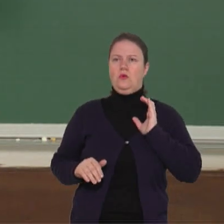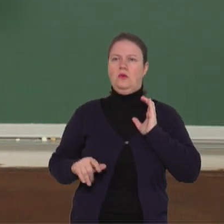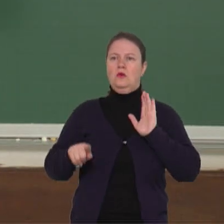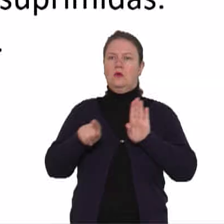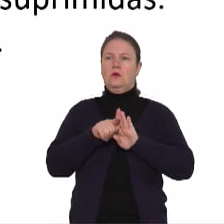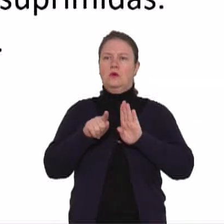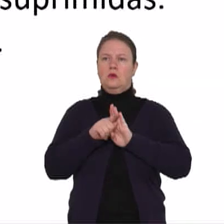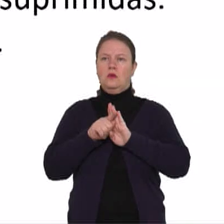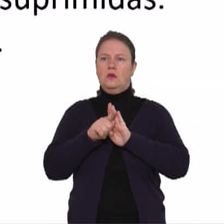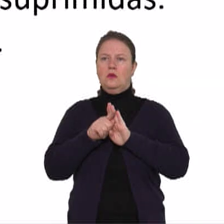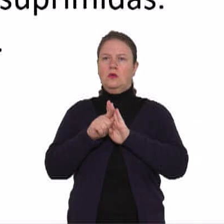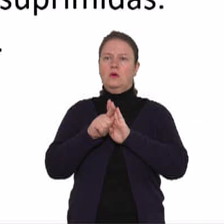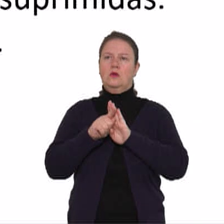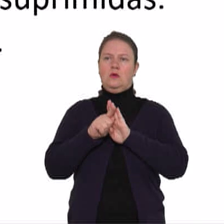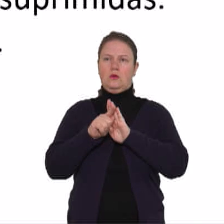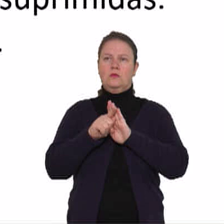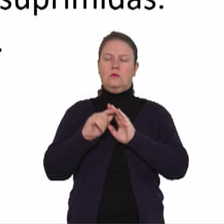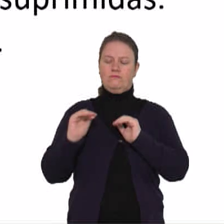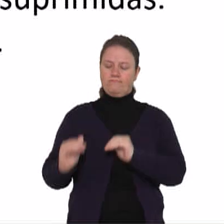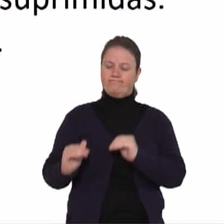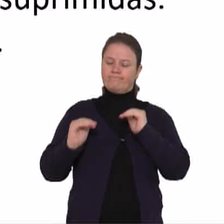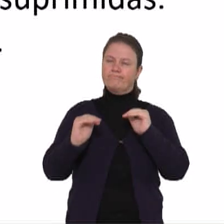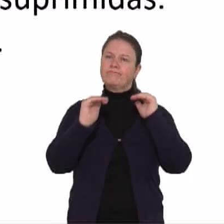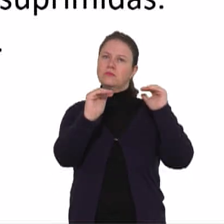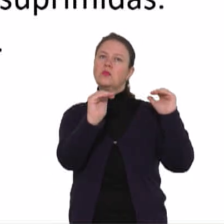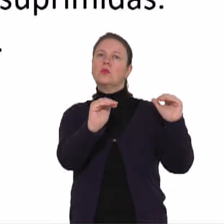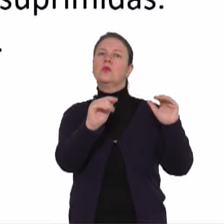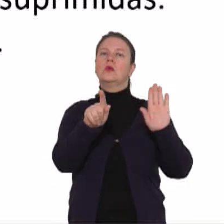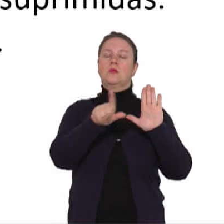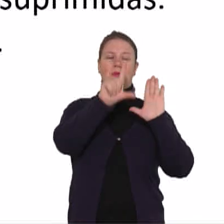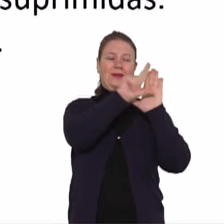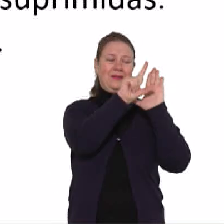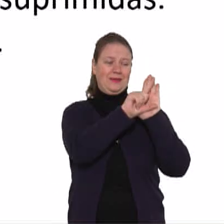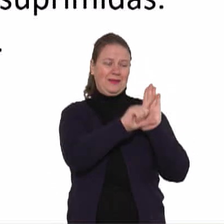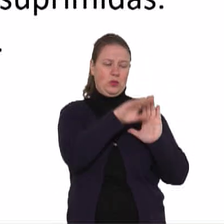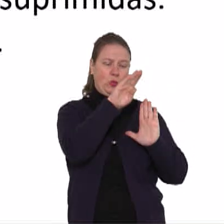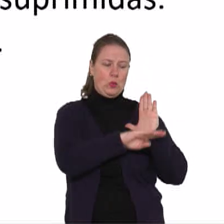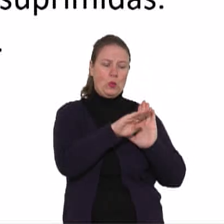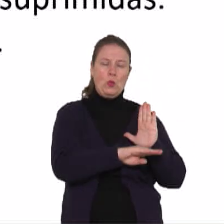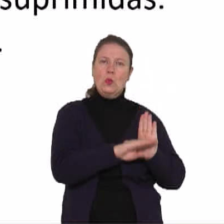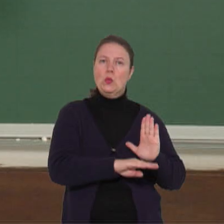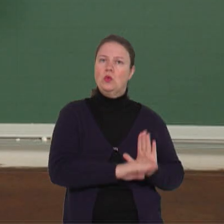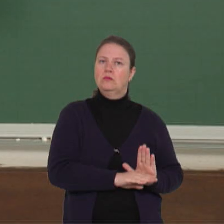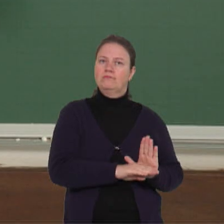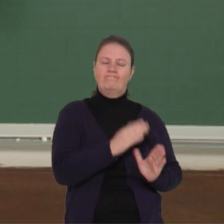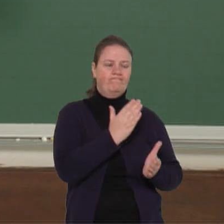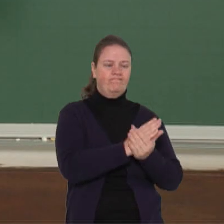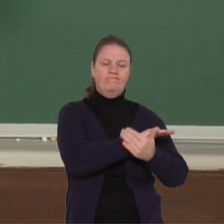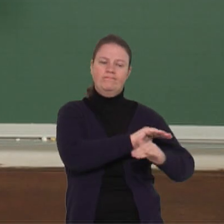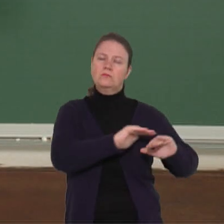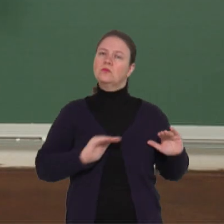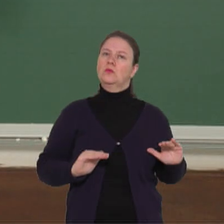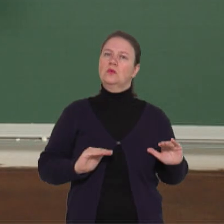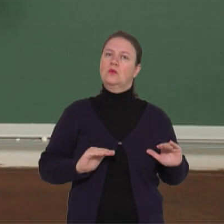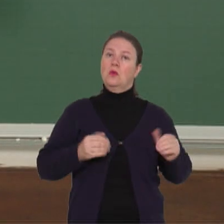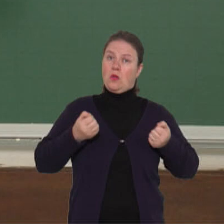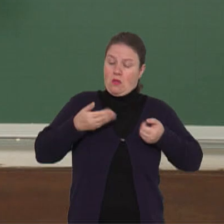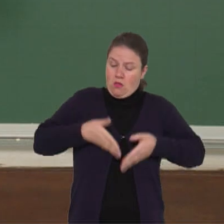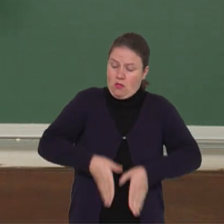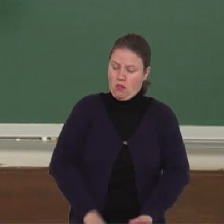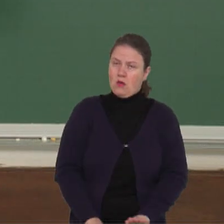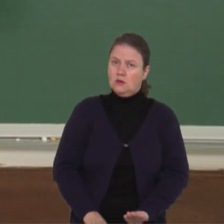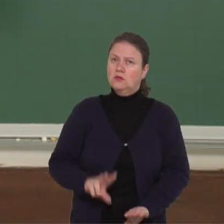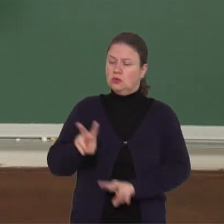coisa. Extinção das leis que definiam, né, baseadas no nascimento, então não vai mais ter isso. Né? Então você nasce e